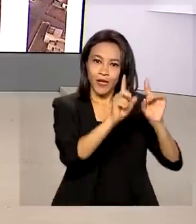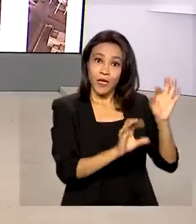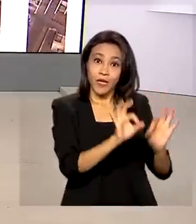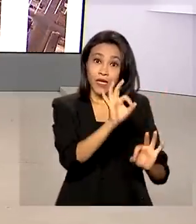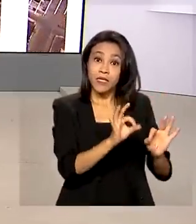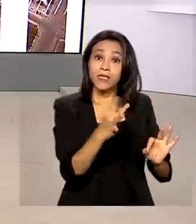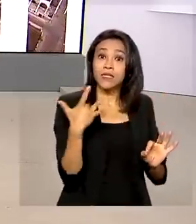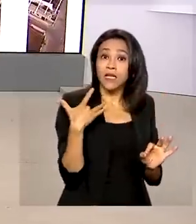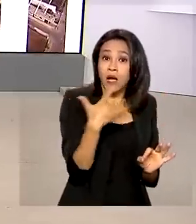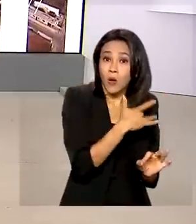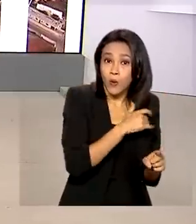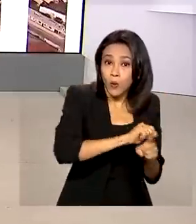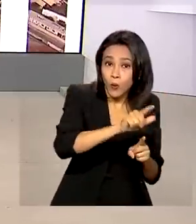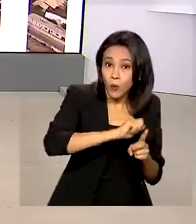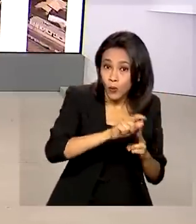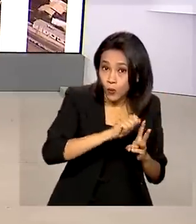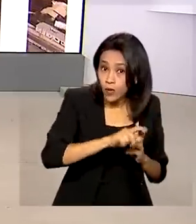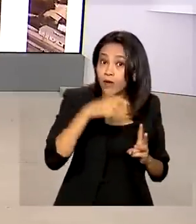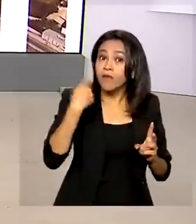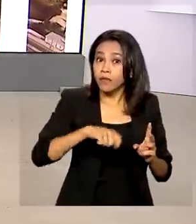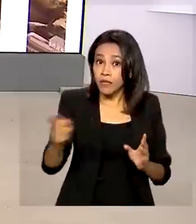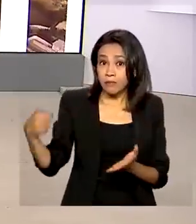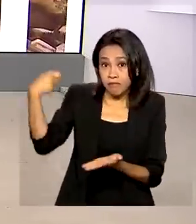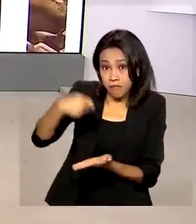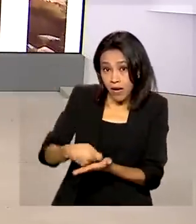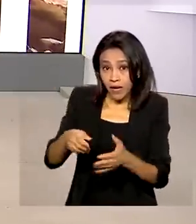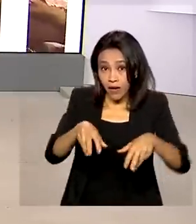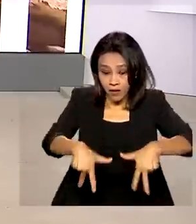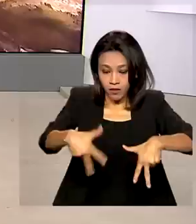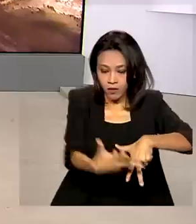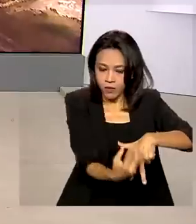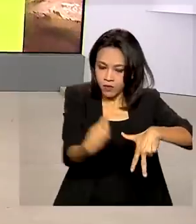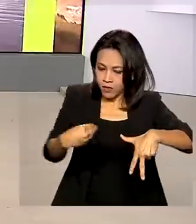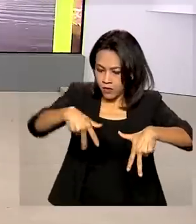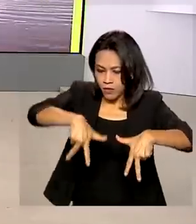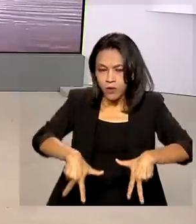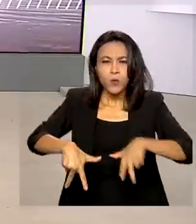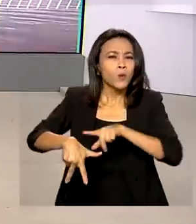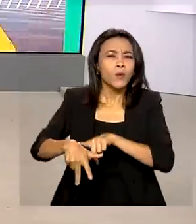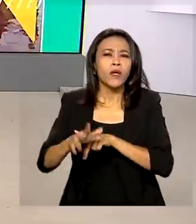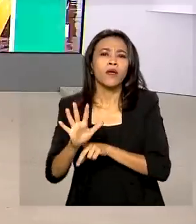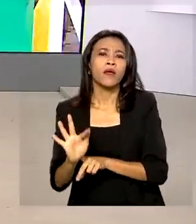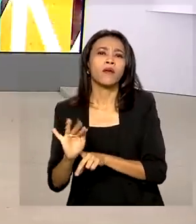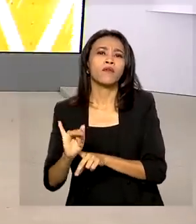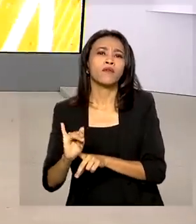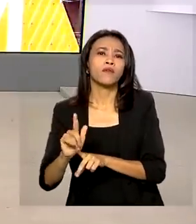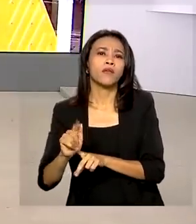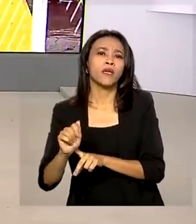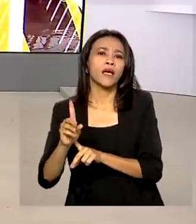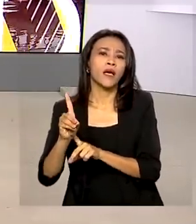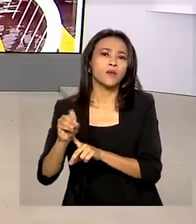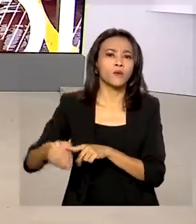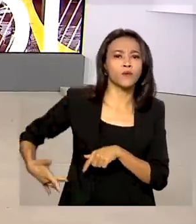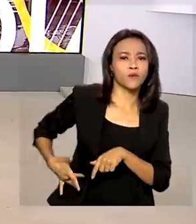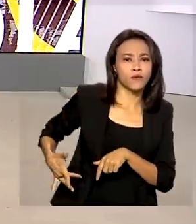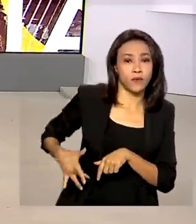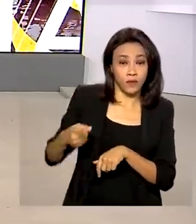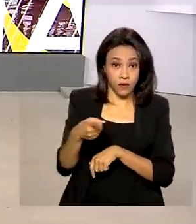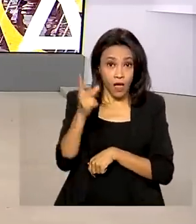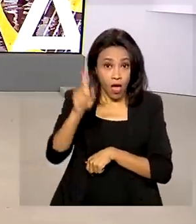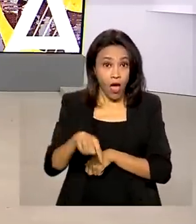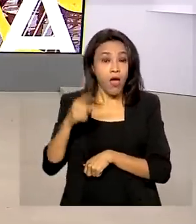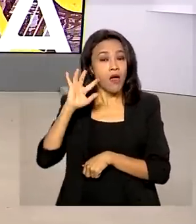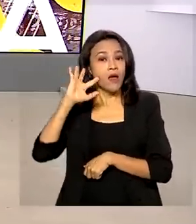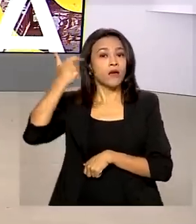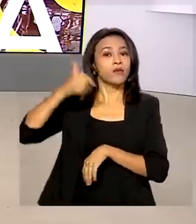saúde tem agora que pagar o transplante de fígado e os tratamentos pré e pós-operatórios a decisão é da Agência